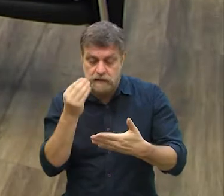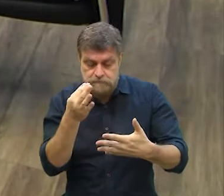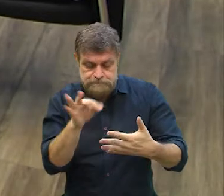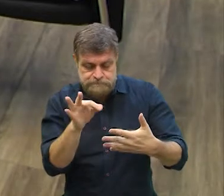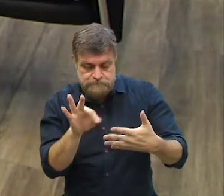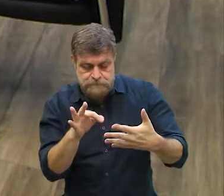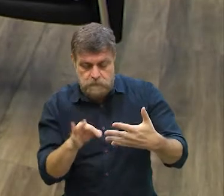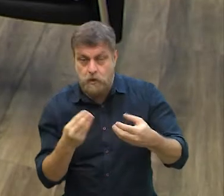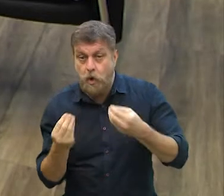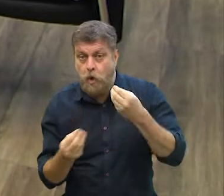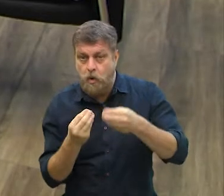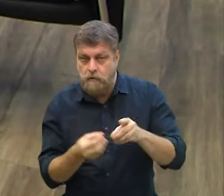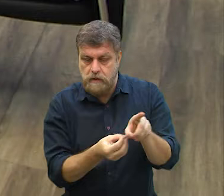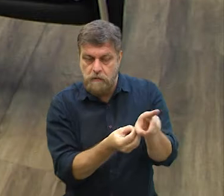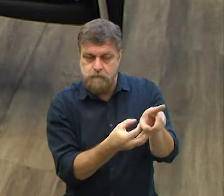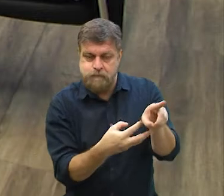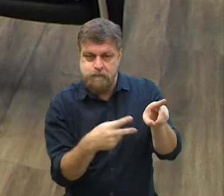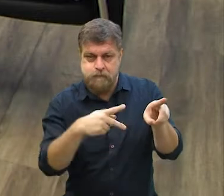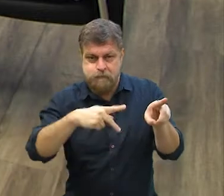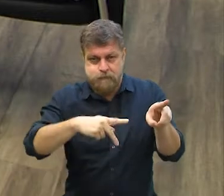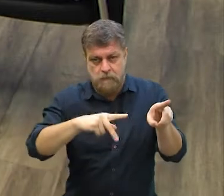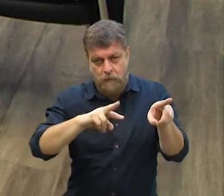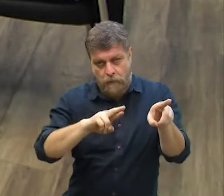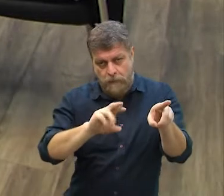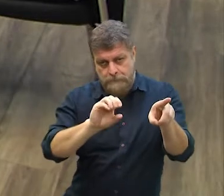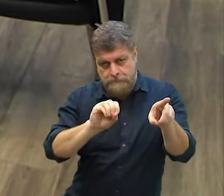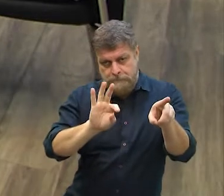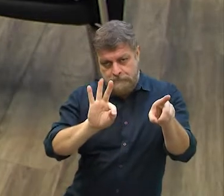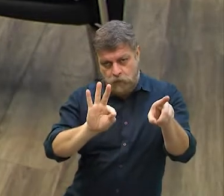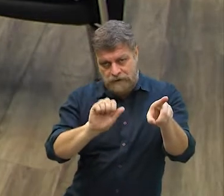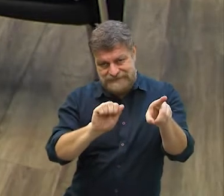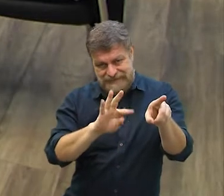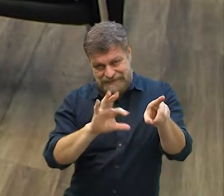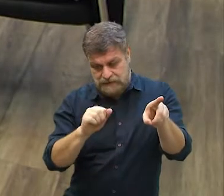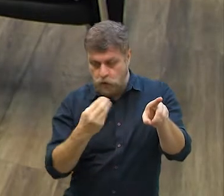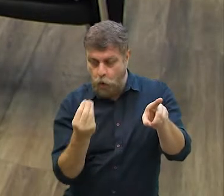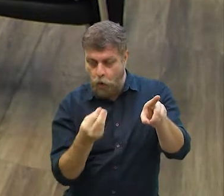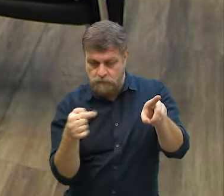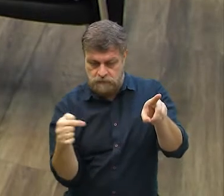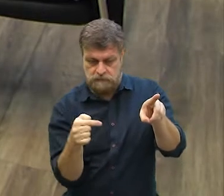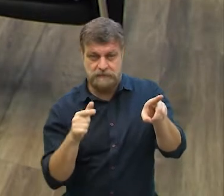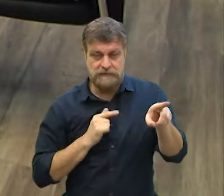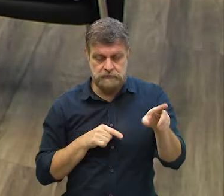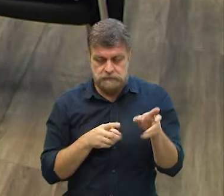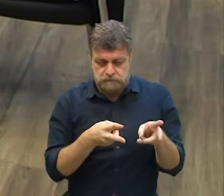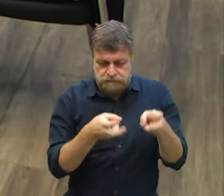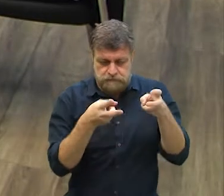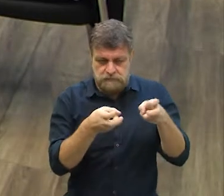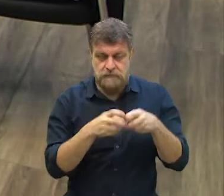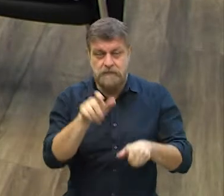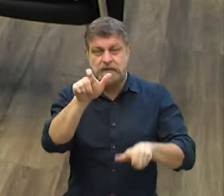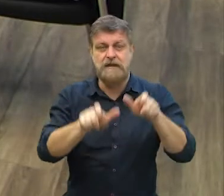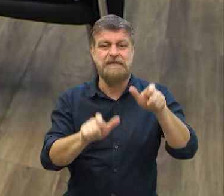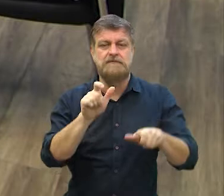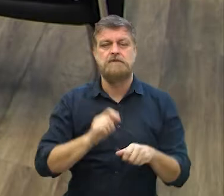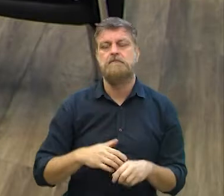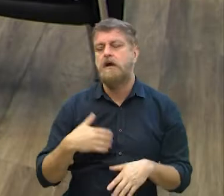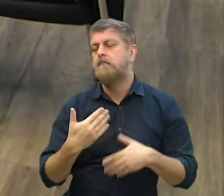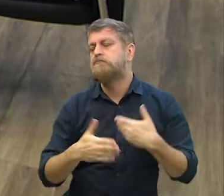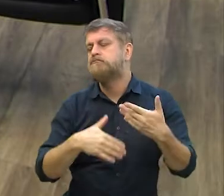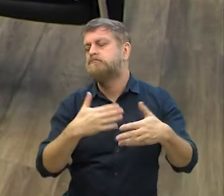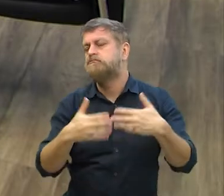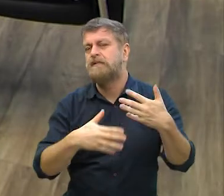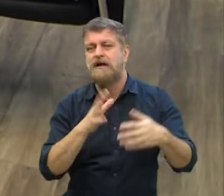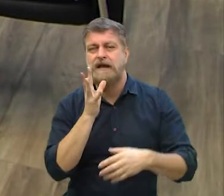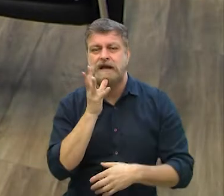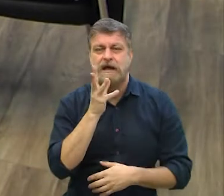como está a próstata, e aí também observar alguns sinais, alguns sintomas, para que as pessoas não deixem,